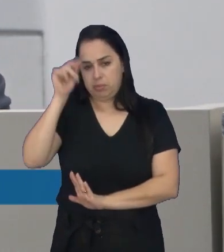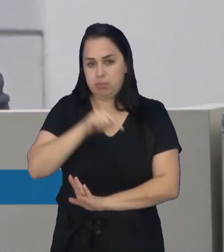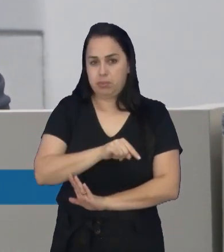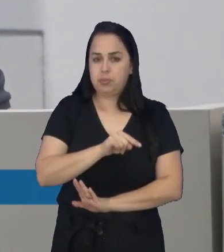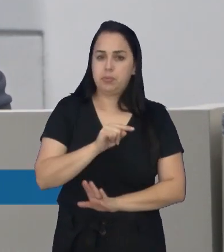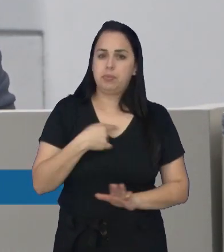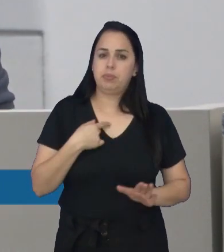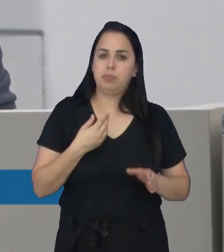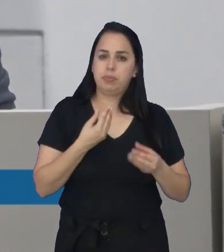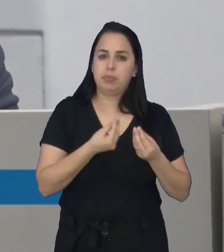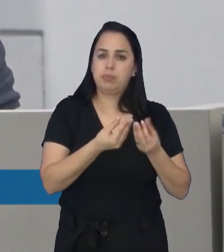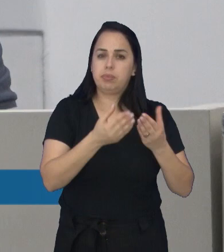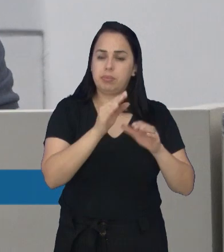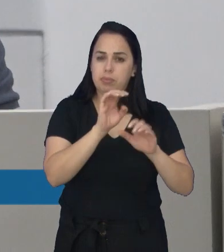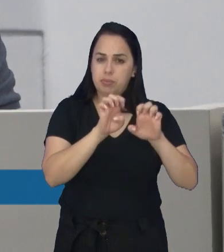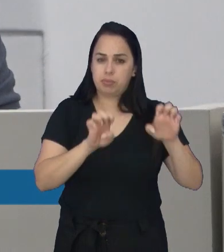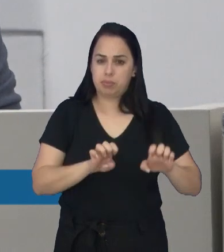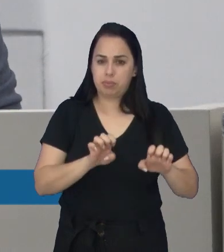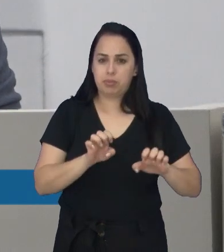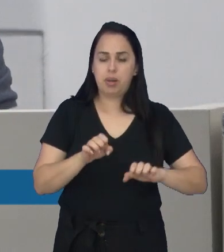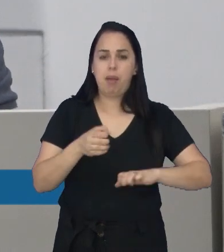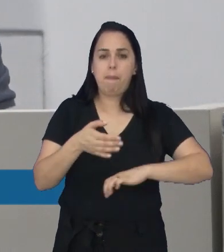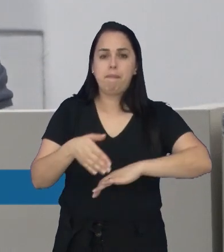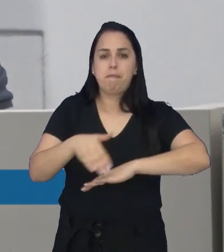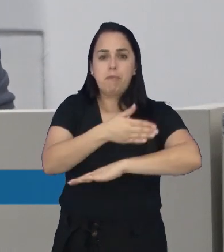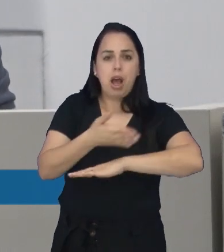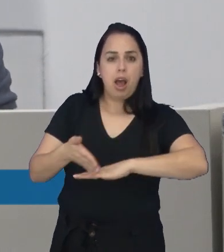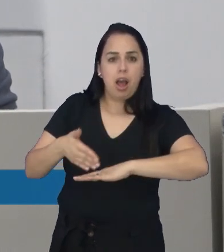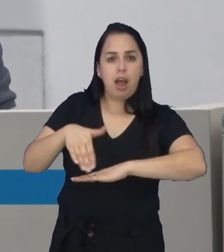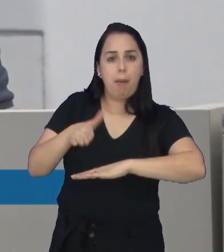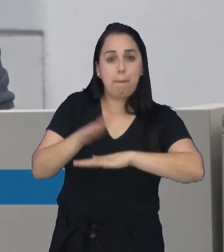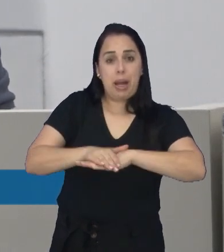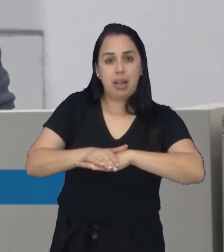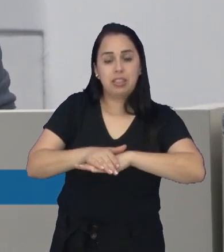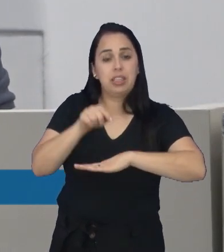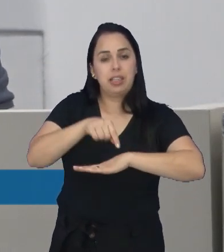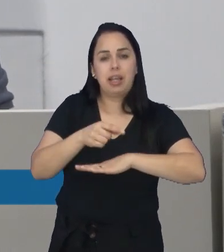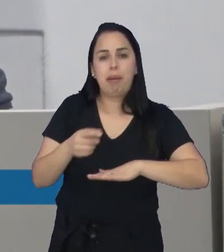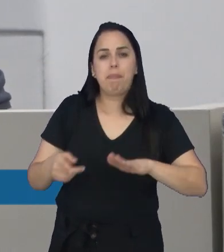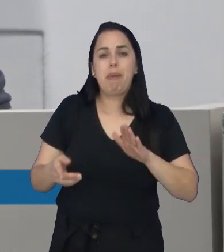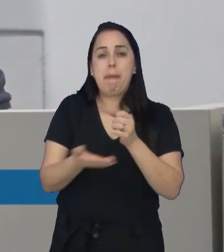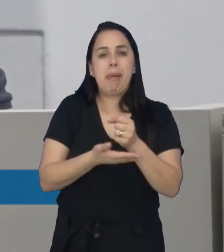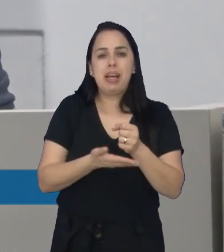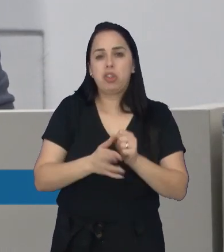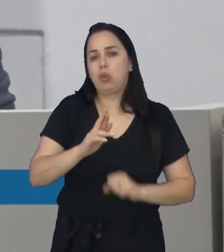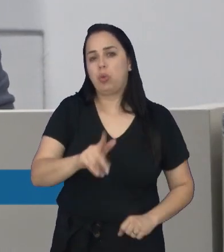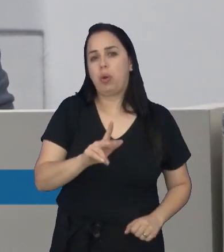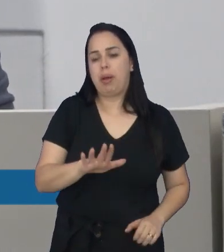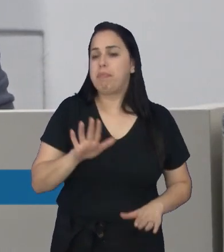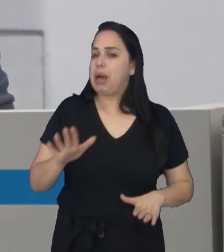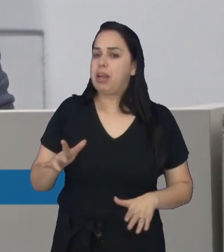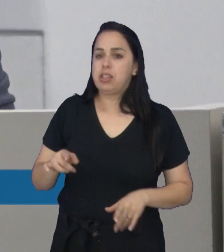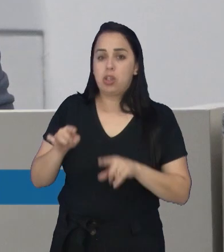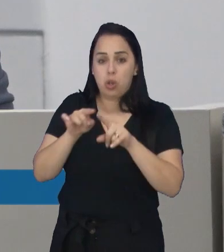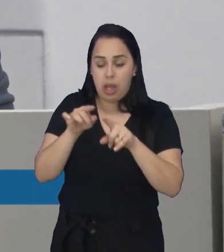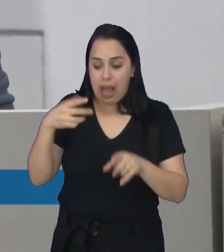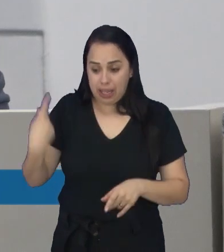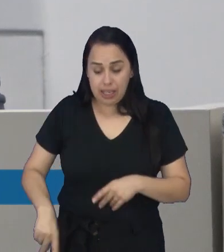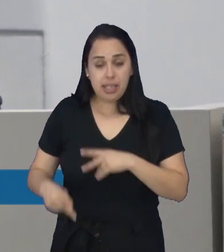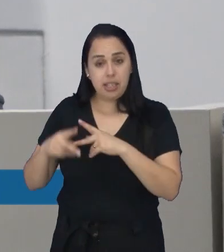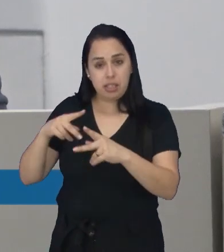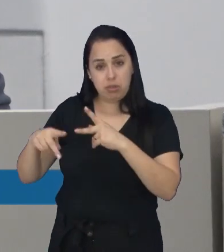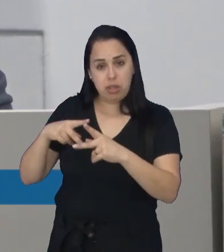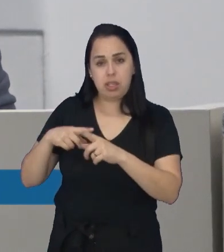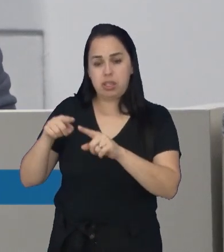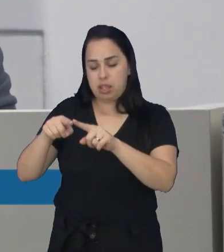ela não considera pavimentação como mistura básica mas a pavimentação faz parte da obrigatoriedade de qualquer loteamento na cidade de São José dos Campos